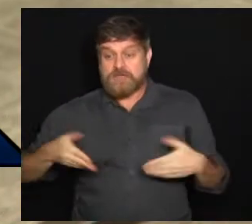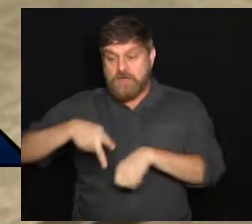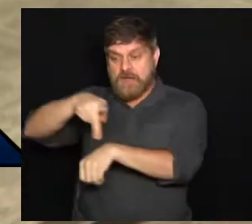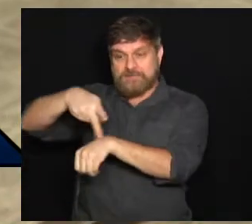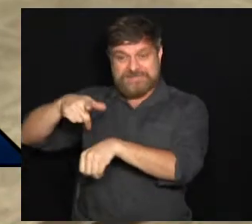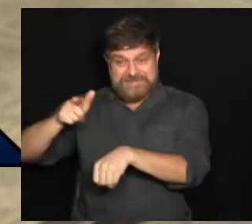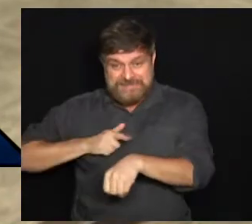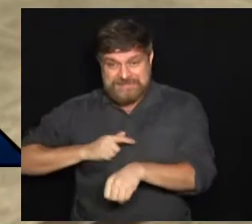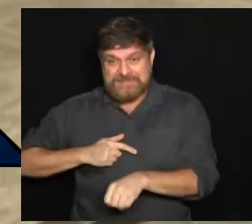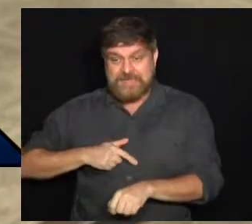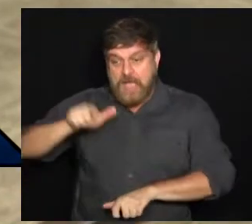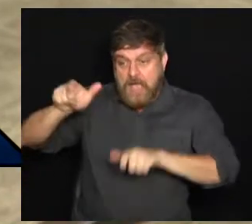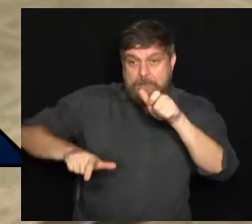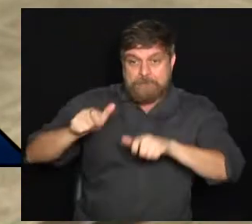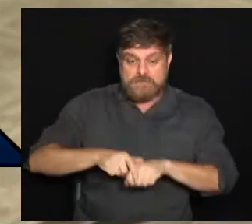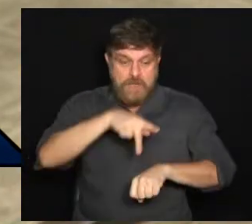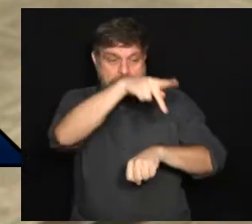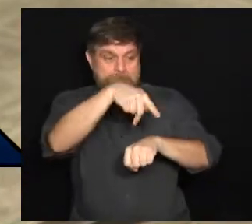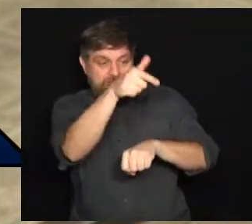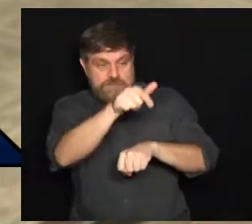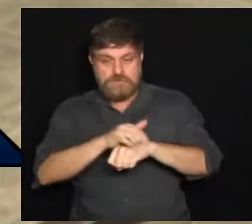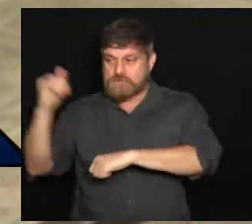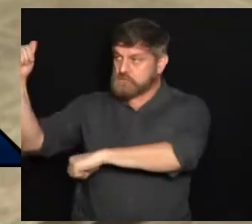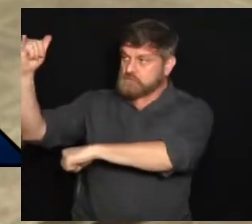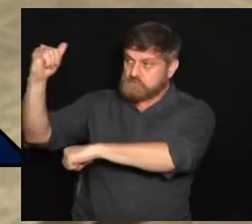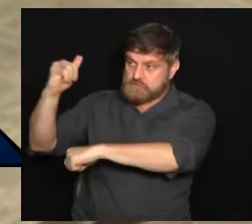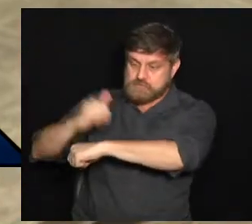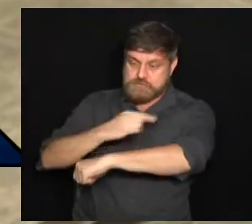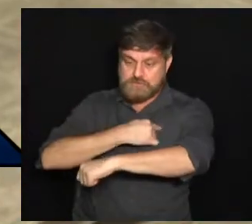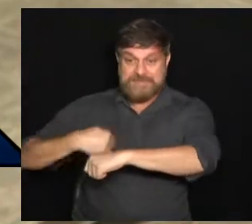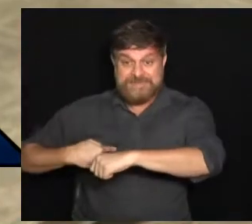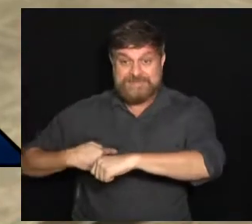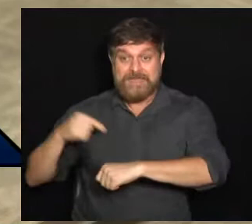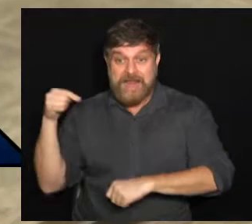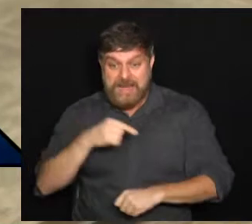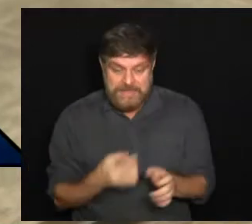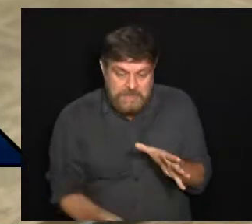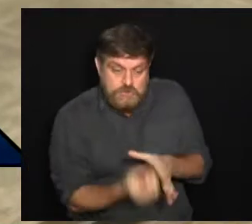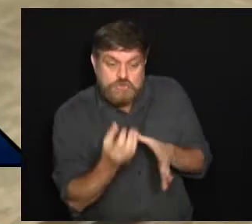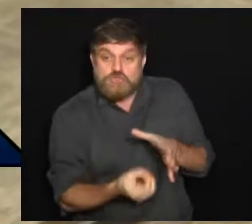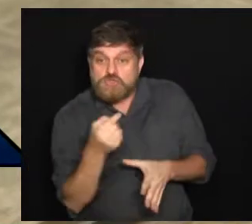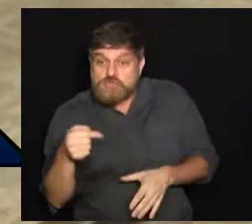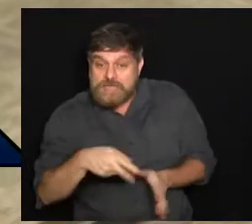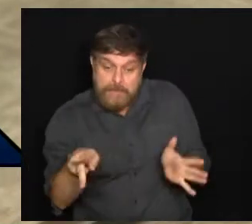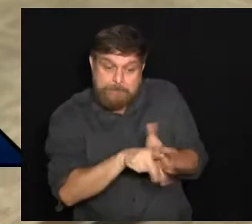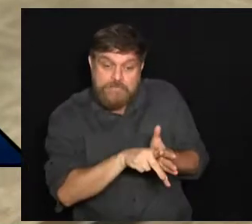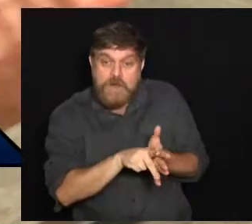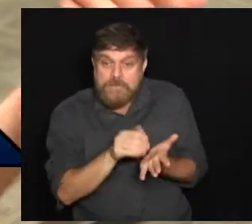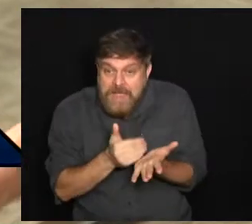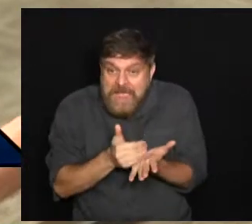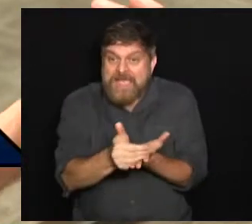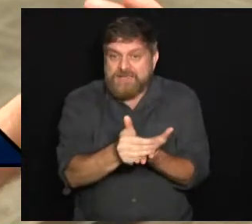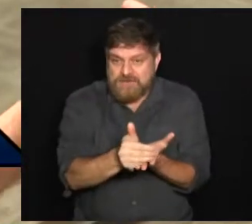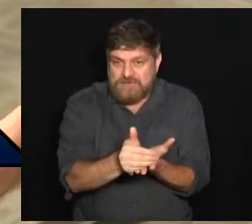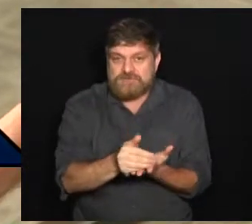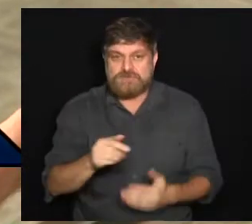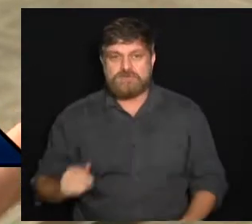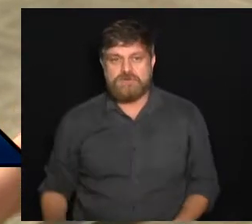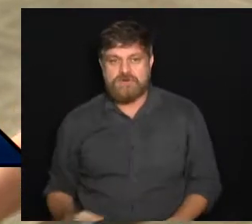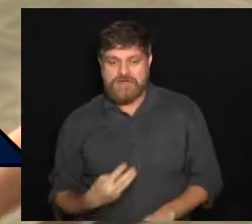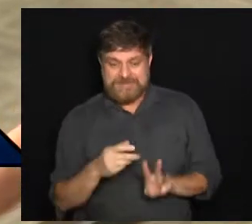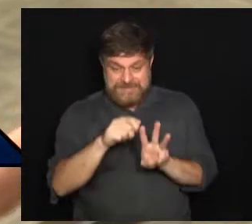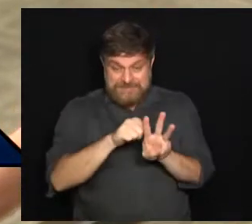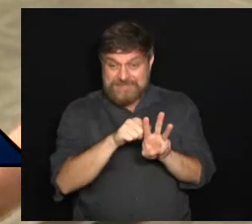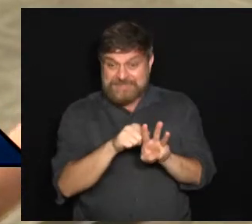mais casos que vêm de fora da China, viajantes, que chegam na China contaminados, do que casos da própria China, que foi onde começou o quadro há cerca de 3